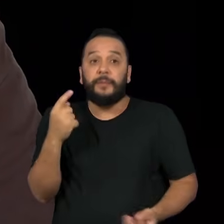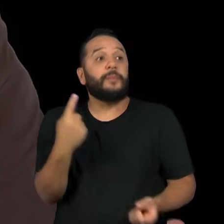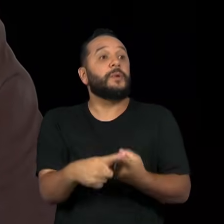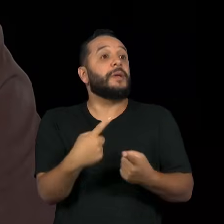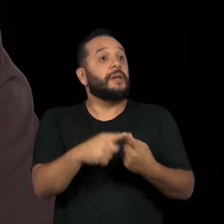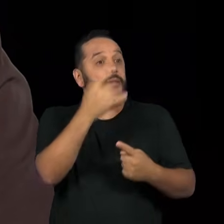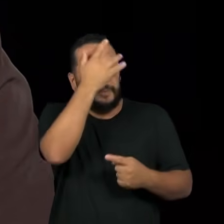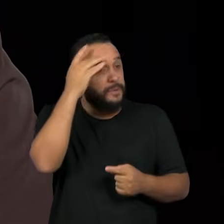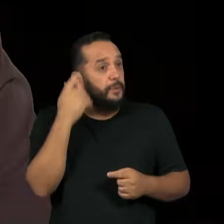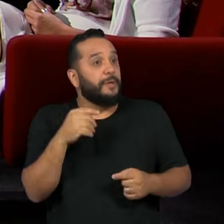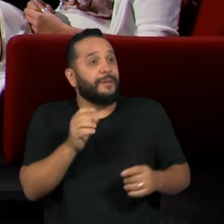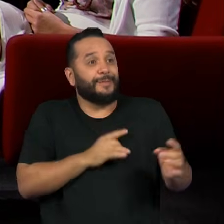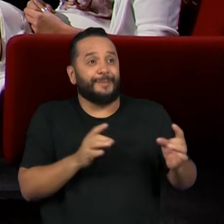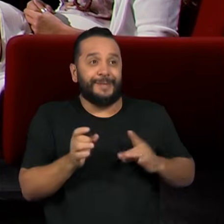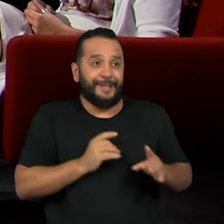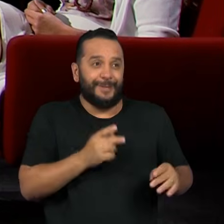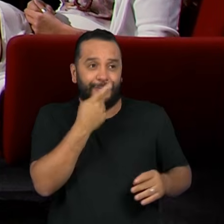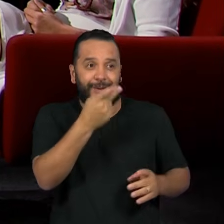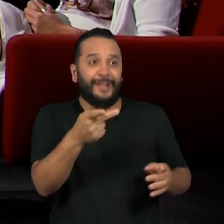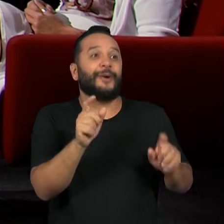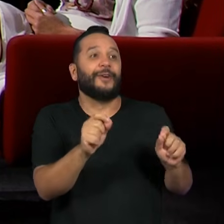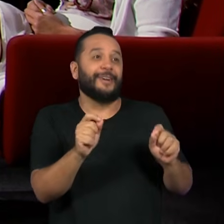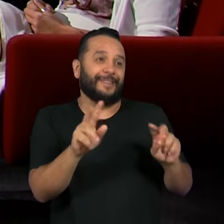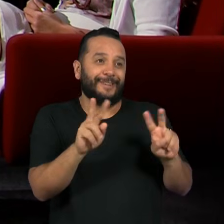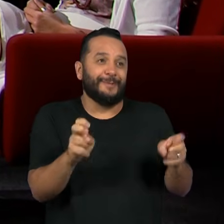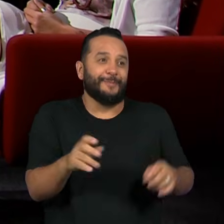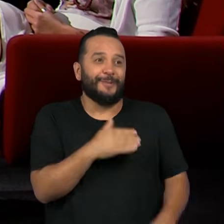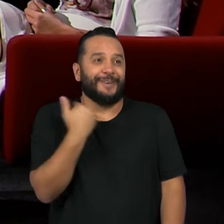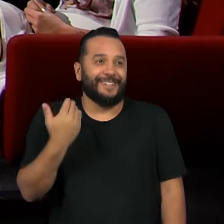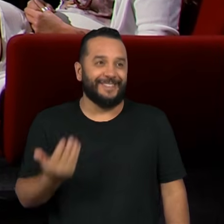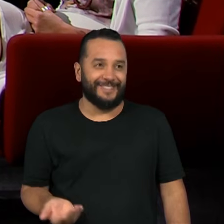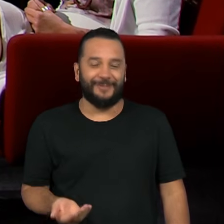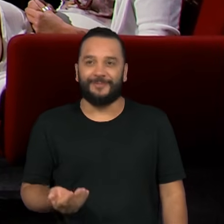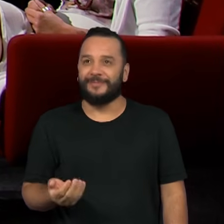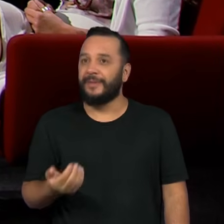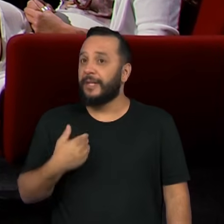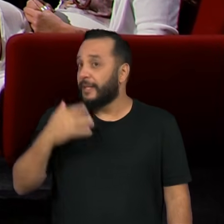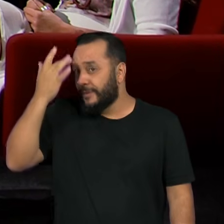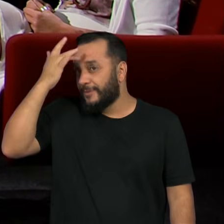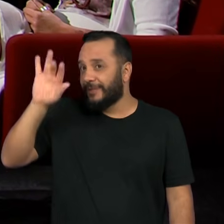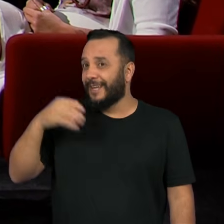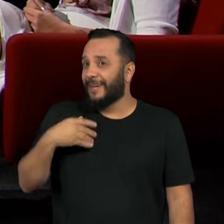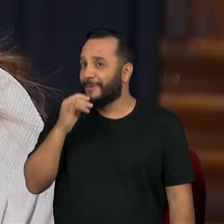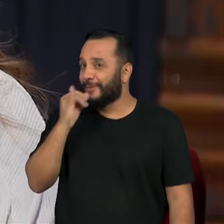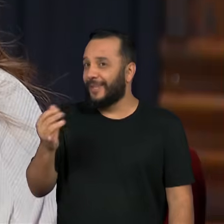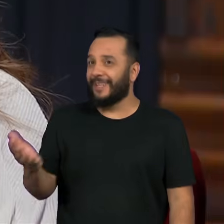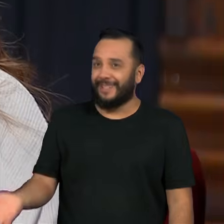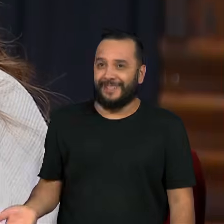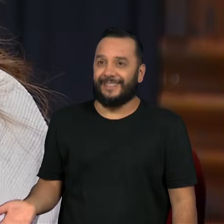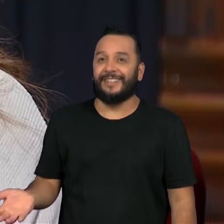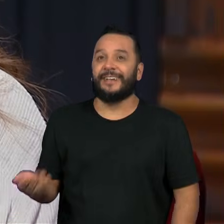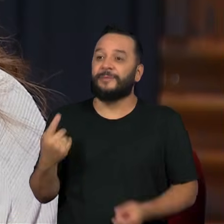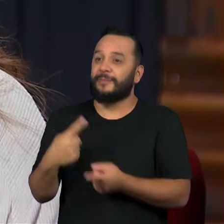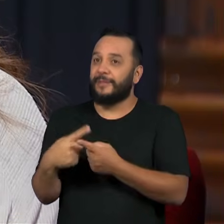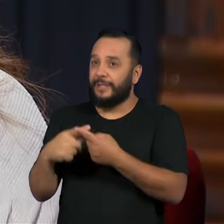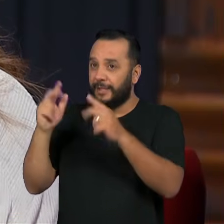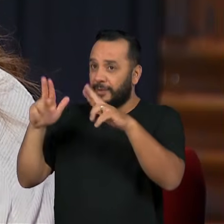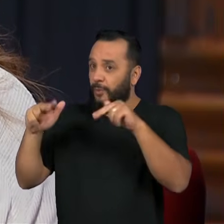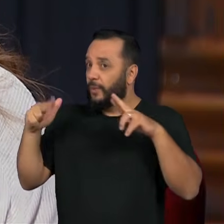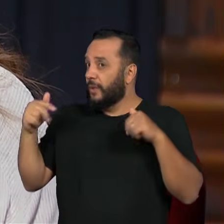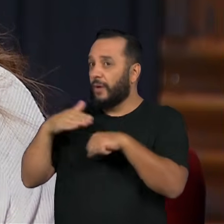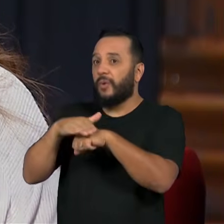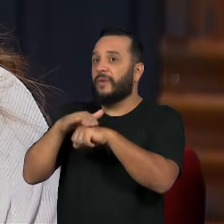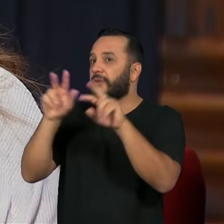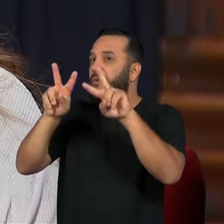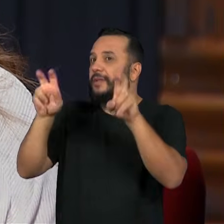têm medo de falar nessa hora, né? Elas não sabem o que falar, Não sabem. porque nunca conversaram sobre isso.